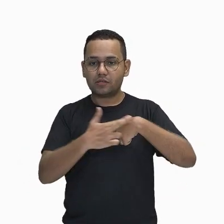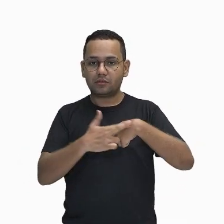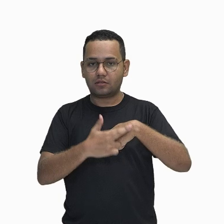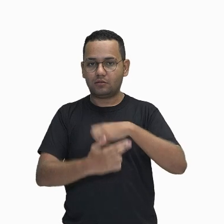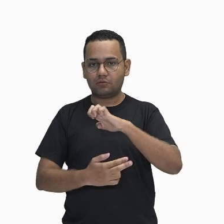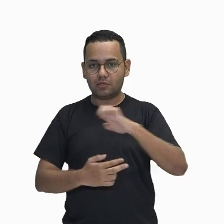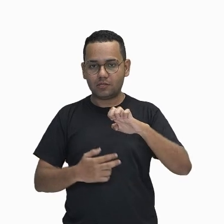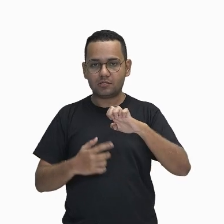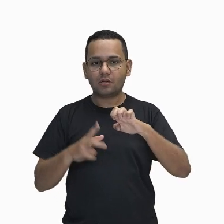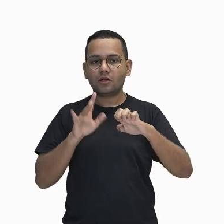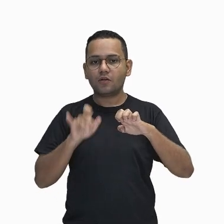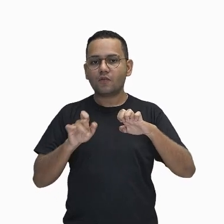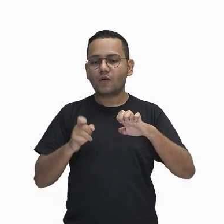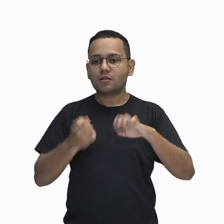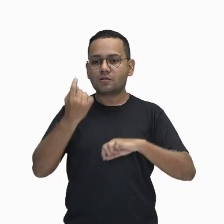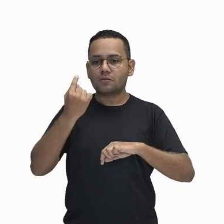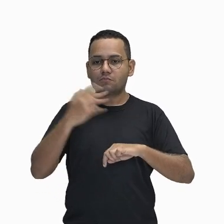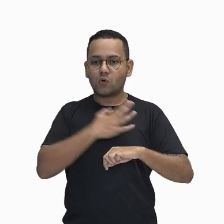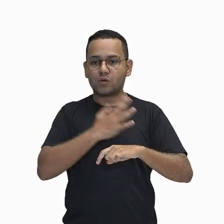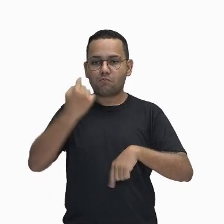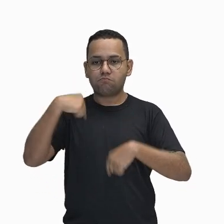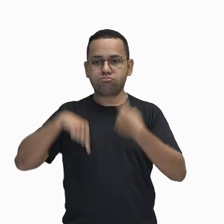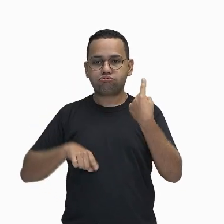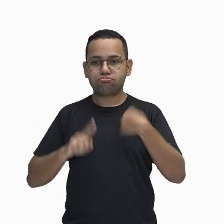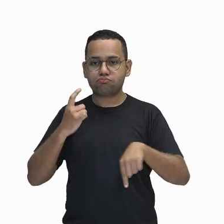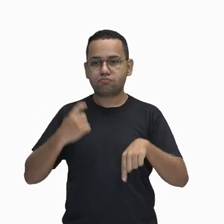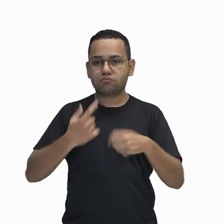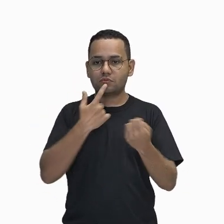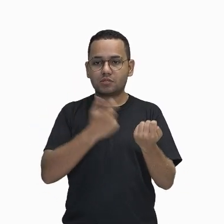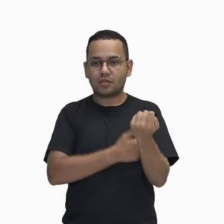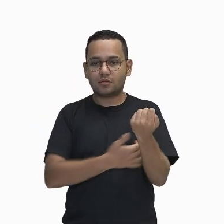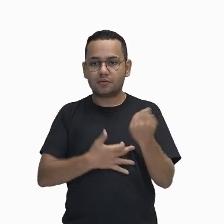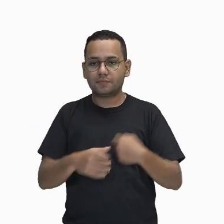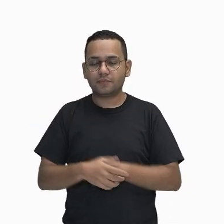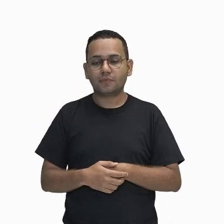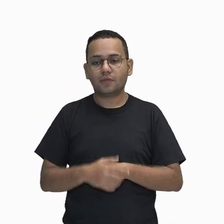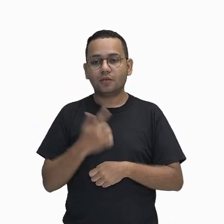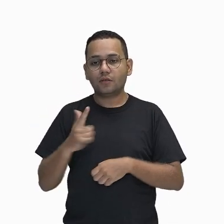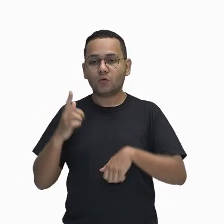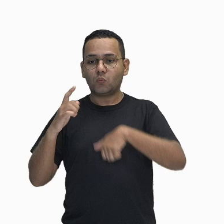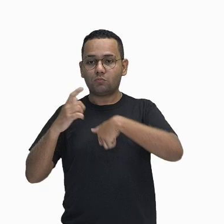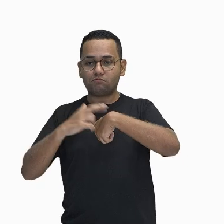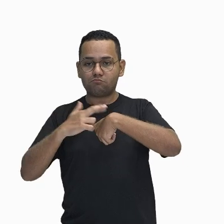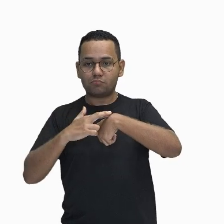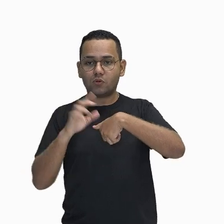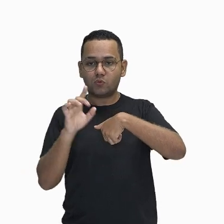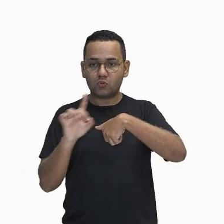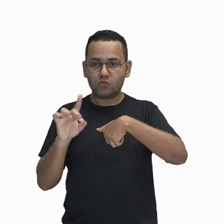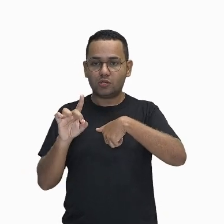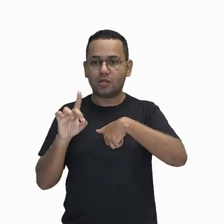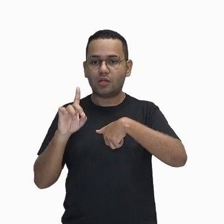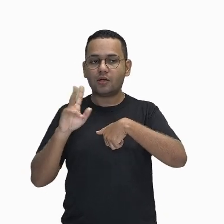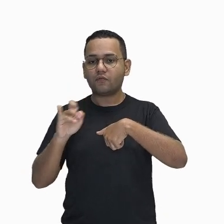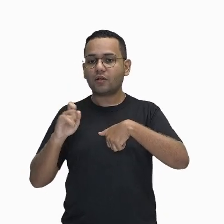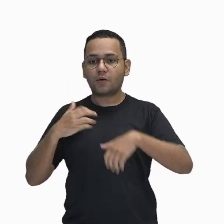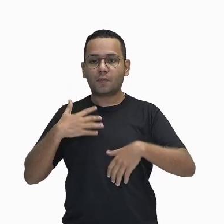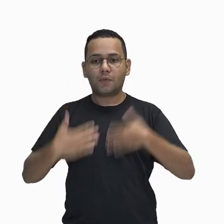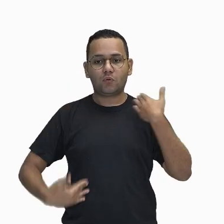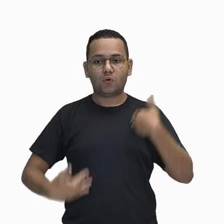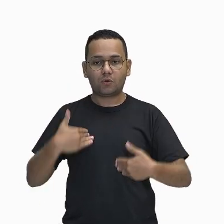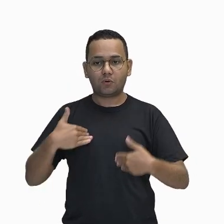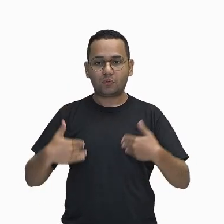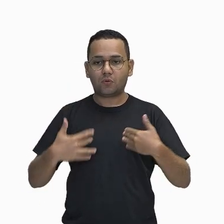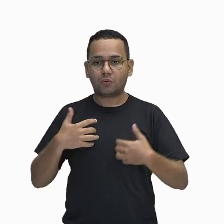para o corpo e o direito, bombeamento do sangue para os pulmões. Já os átrios recebem o sangue